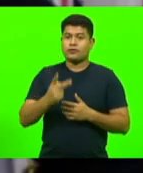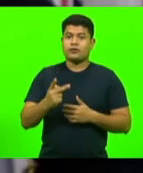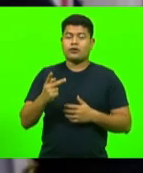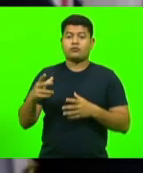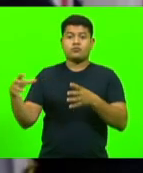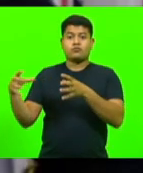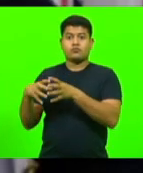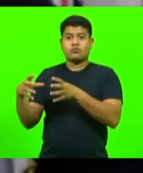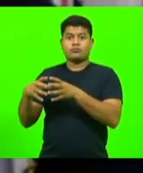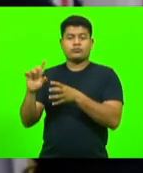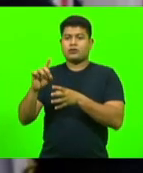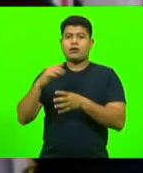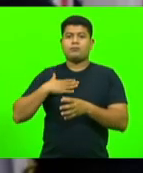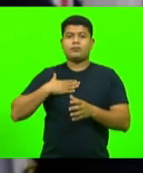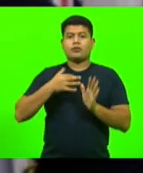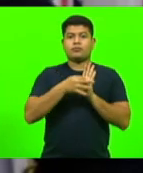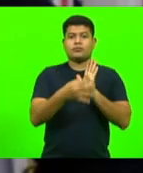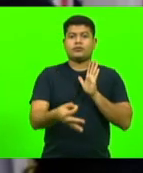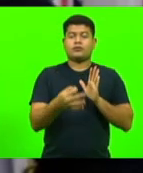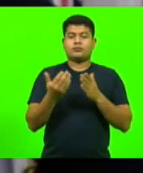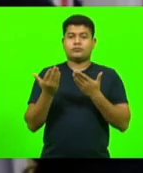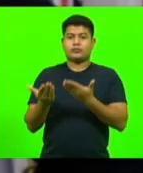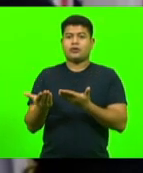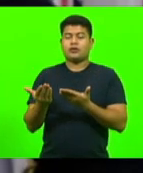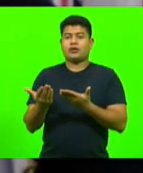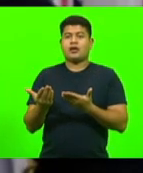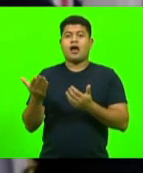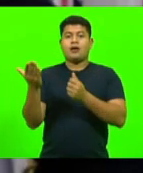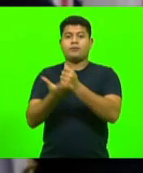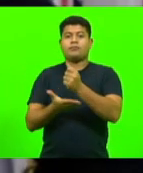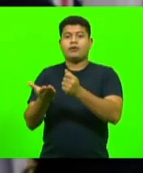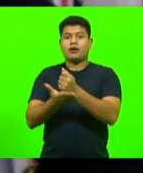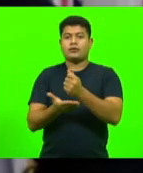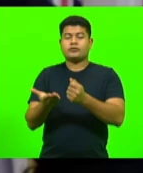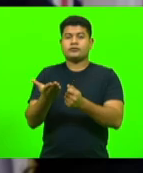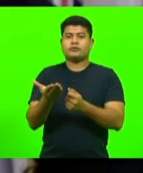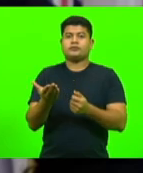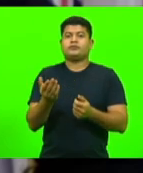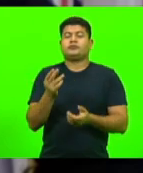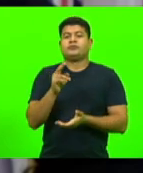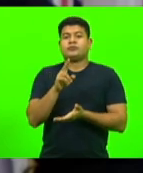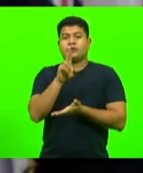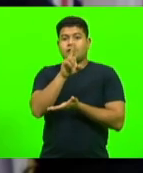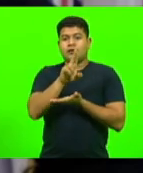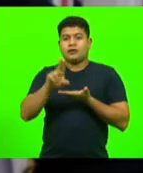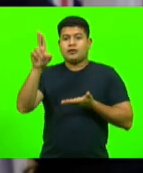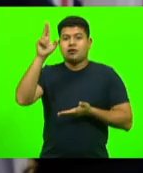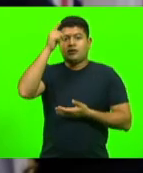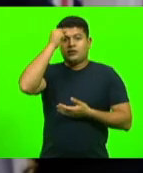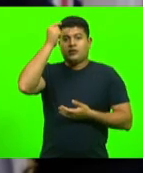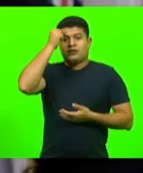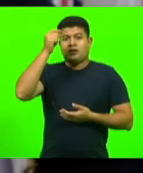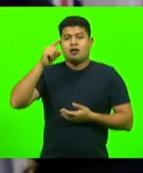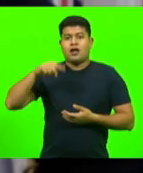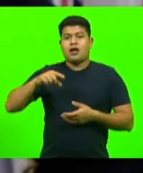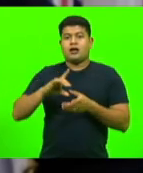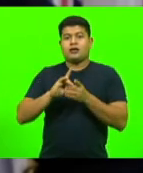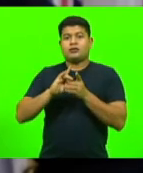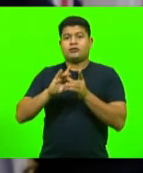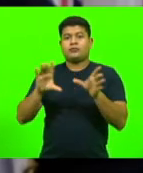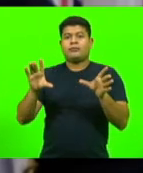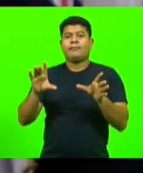os pilares da Universidade como instituição do estado da sociedade e não de governo é a liberdade de